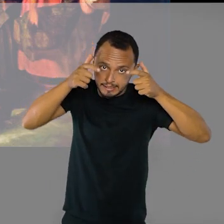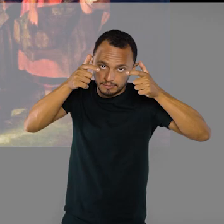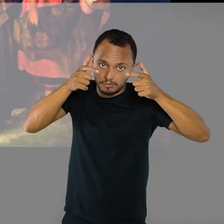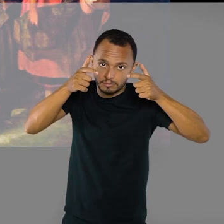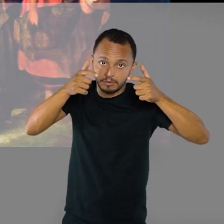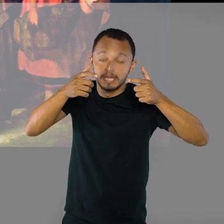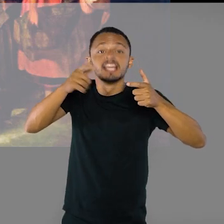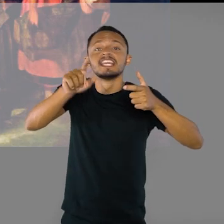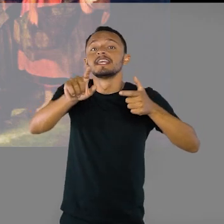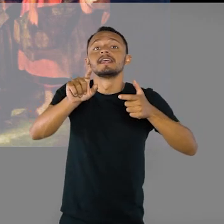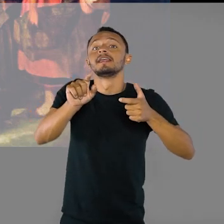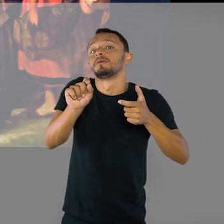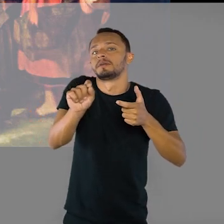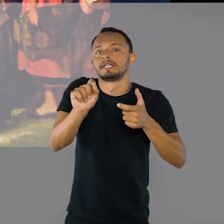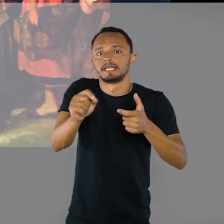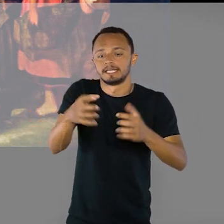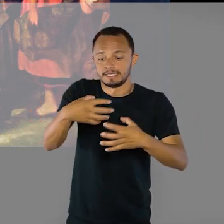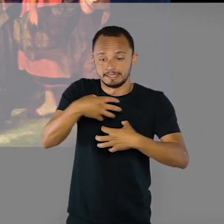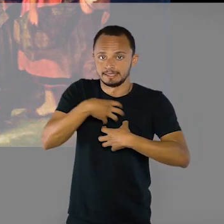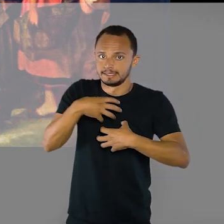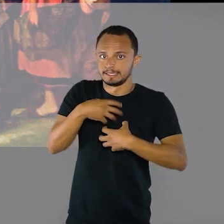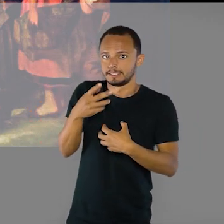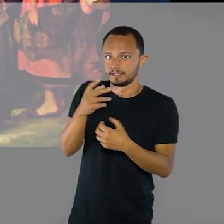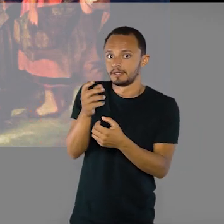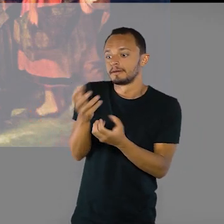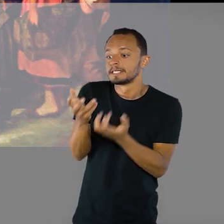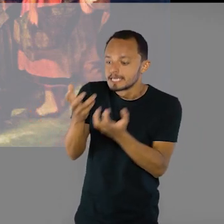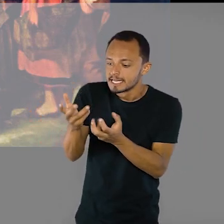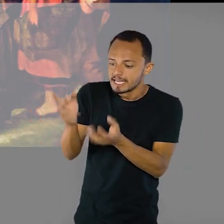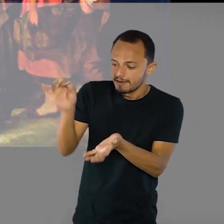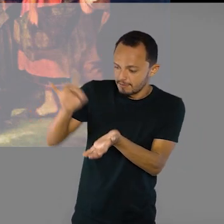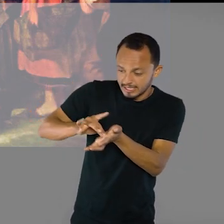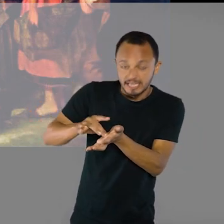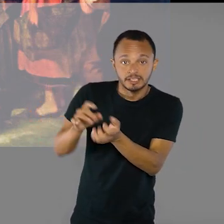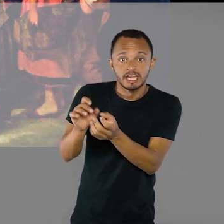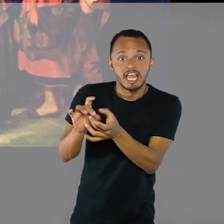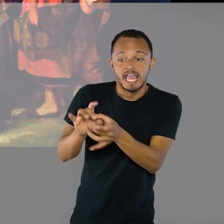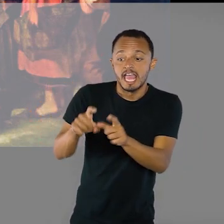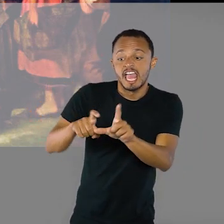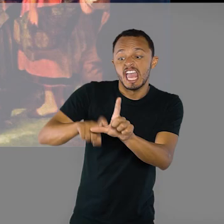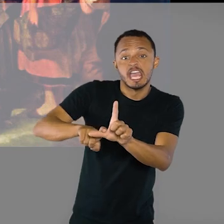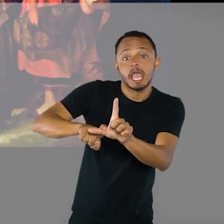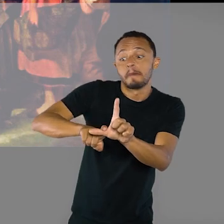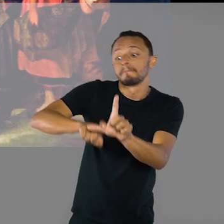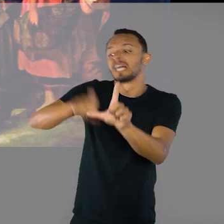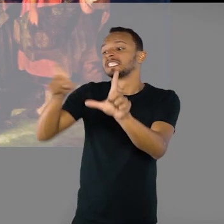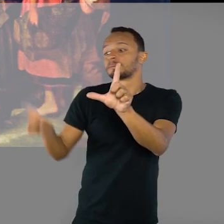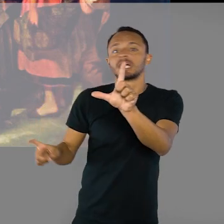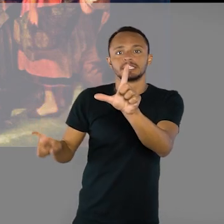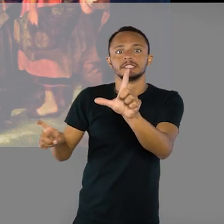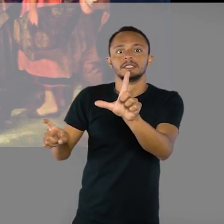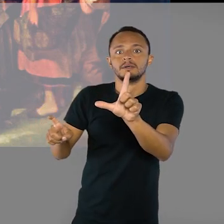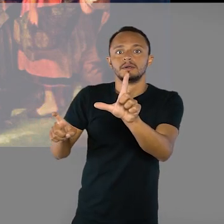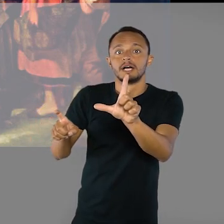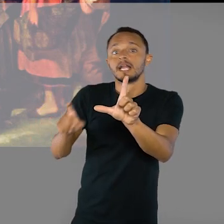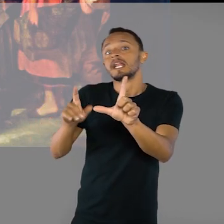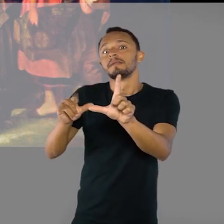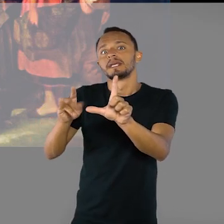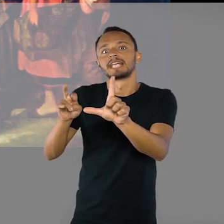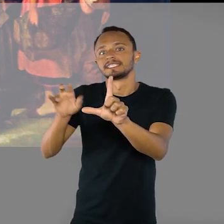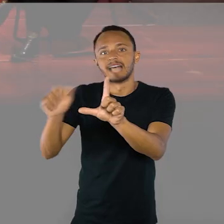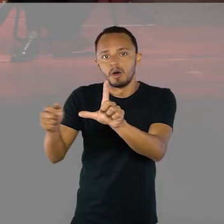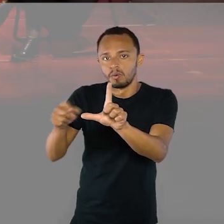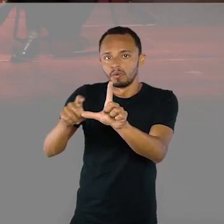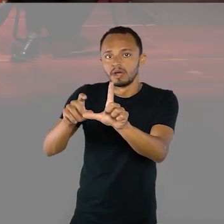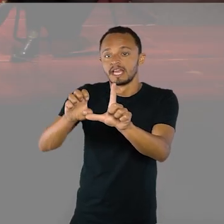proeminência do ato da emancipação, joga luzes na atuação de Pedro I. E vocês sabem que Pedro